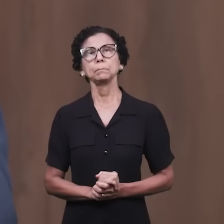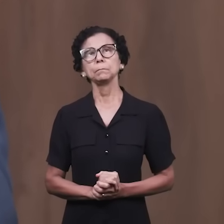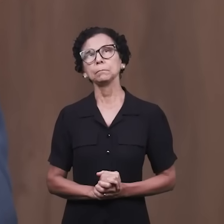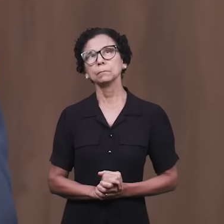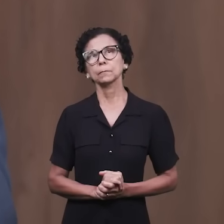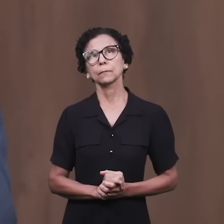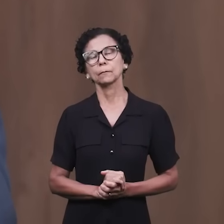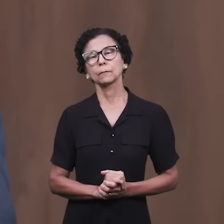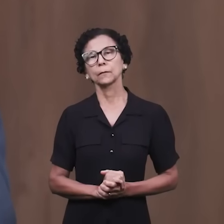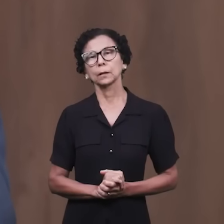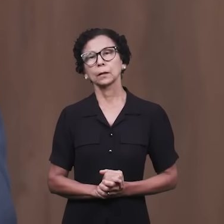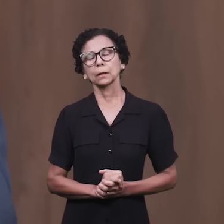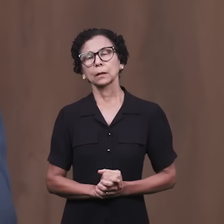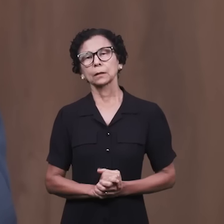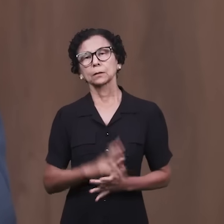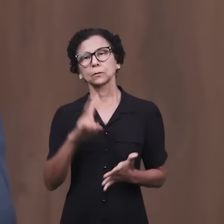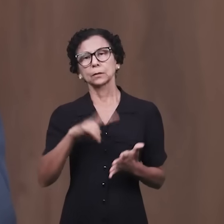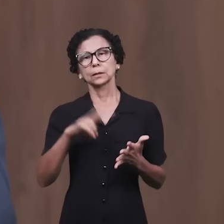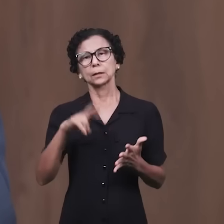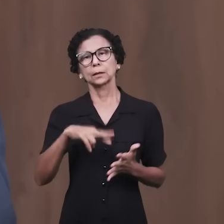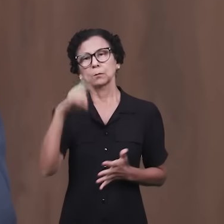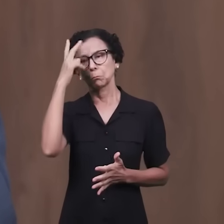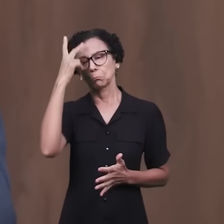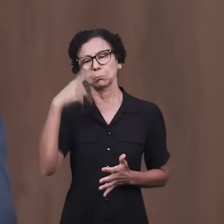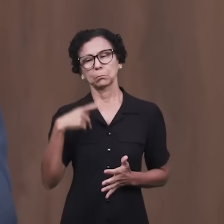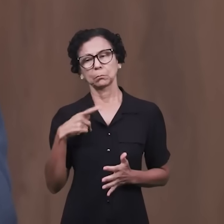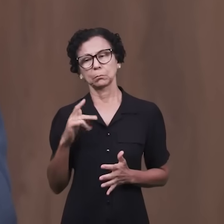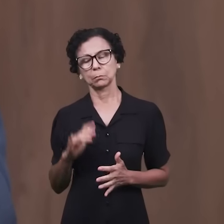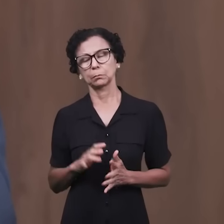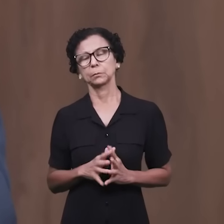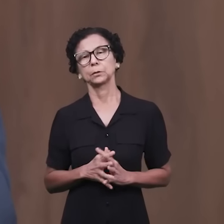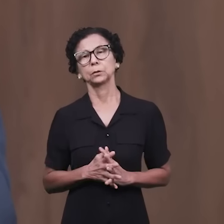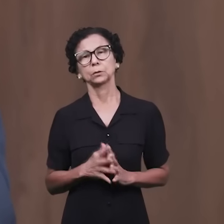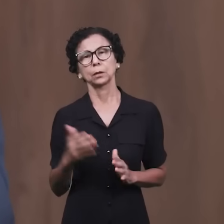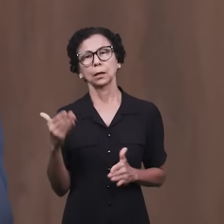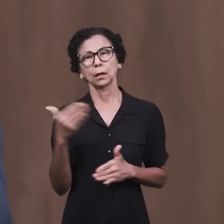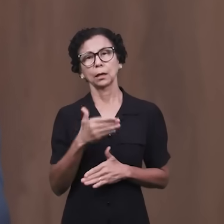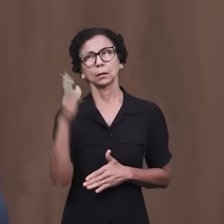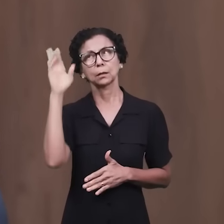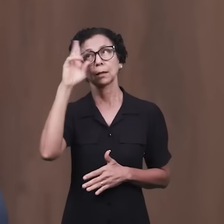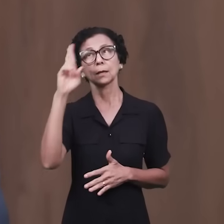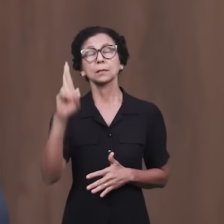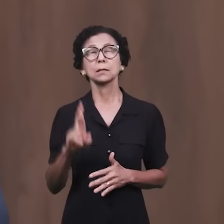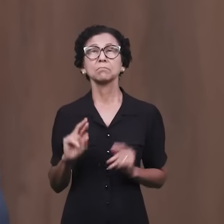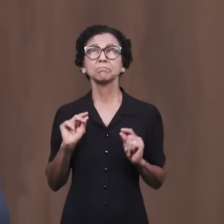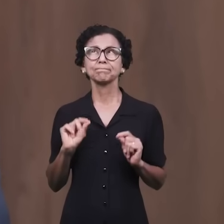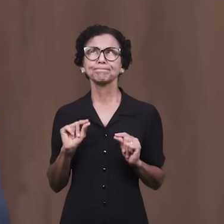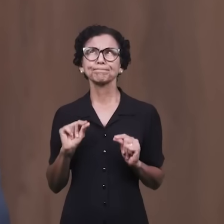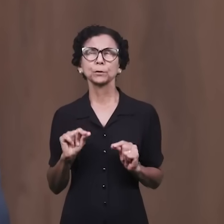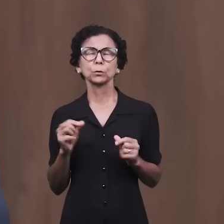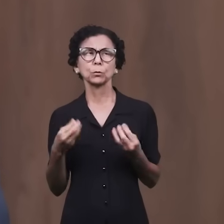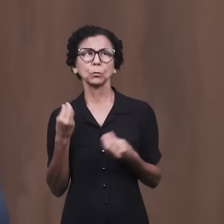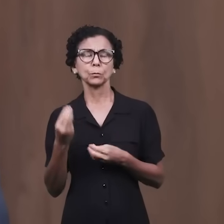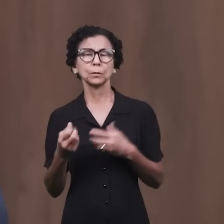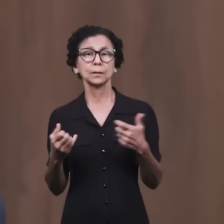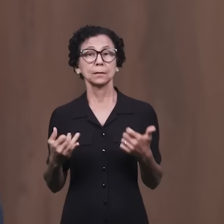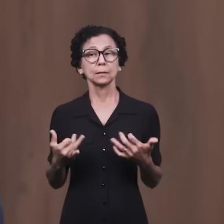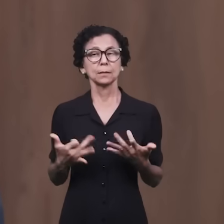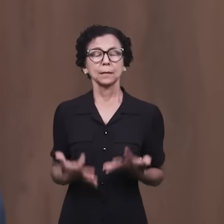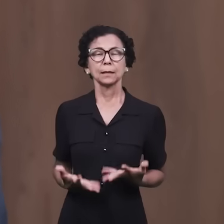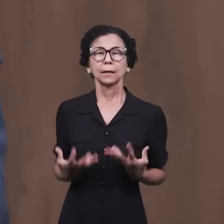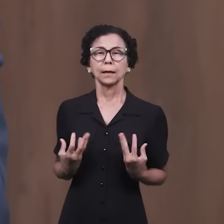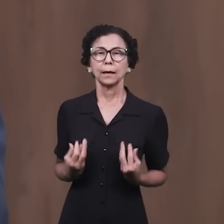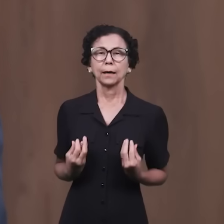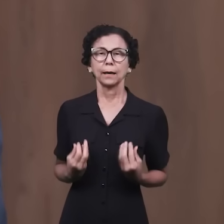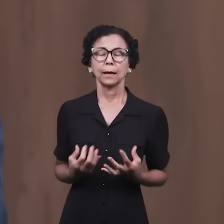ela entrou para, como se diz assim, para colocar o homem de acordo